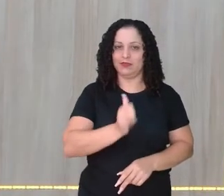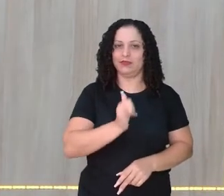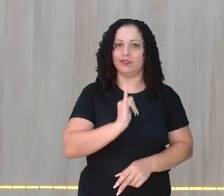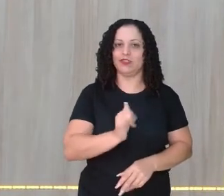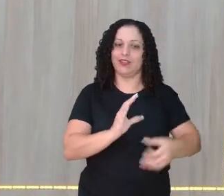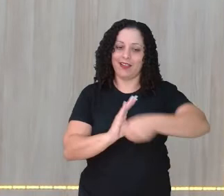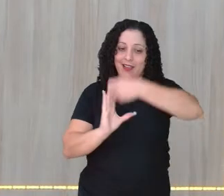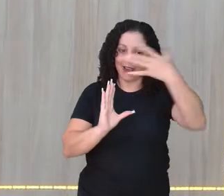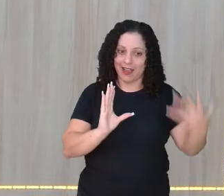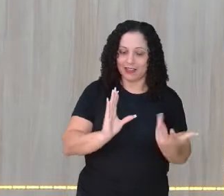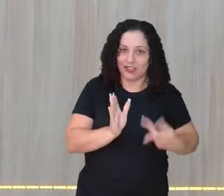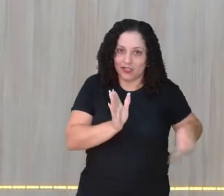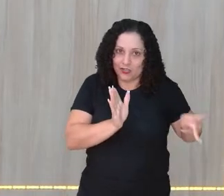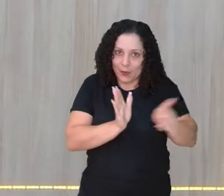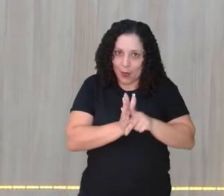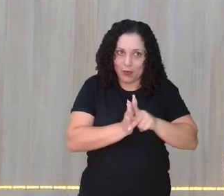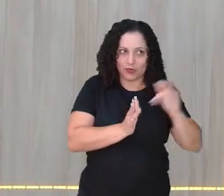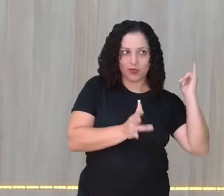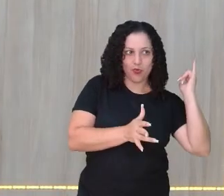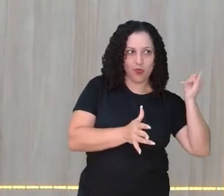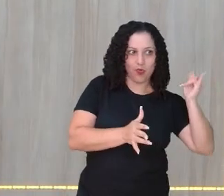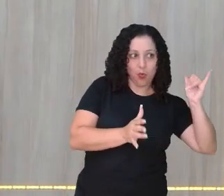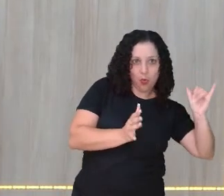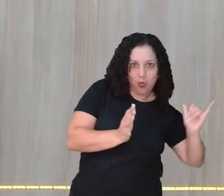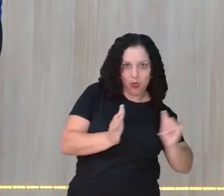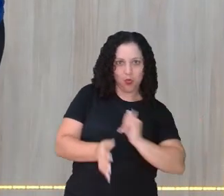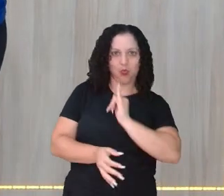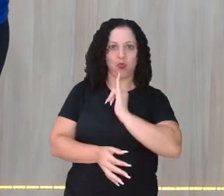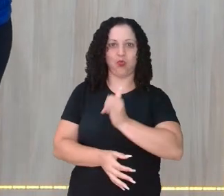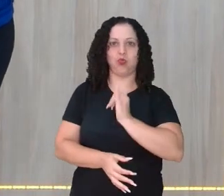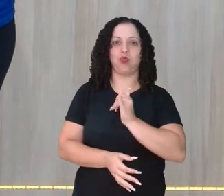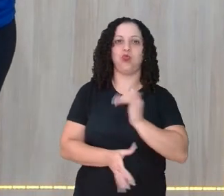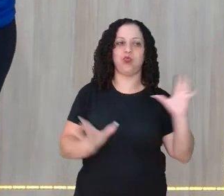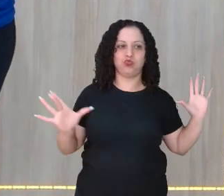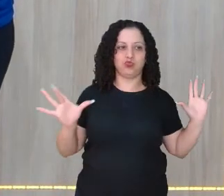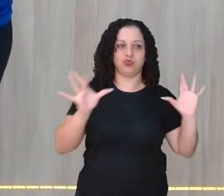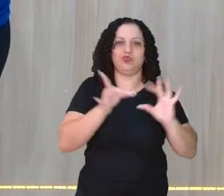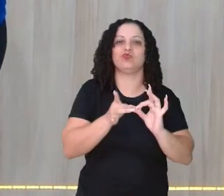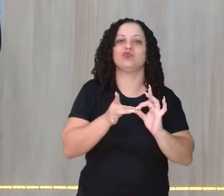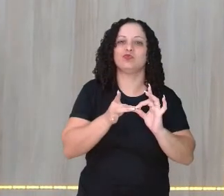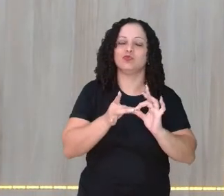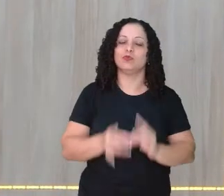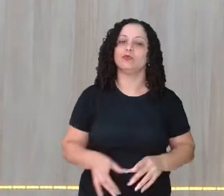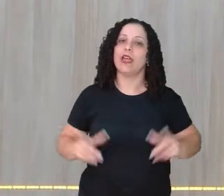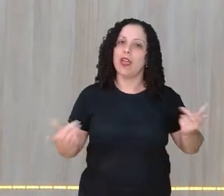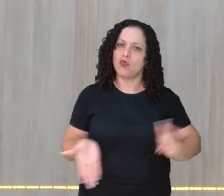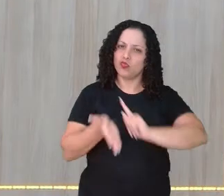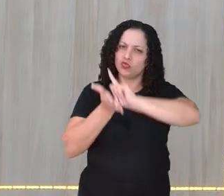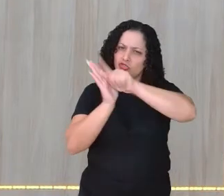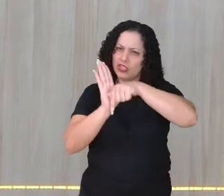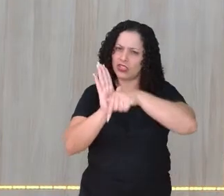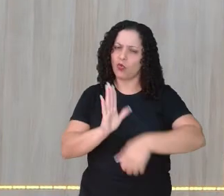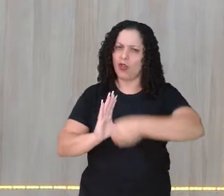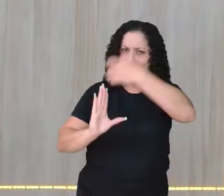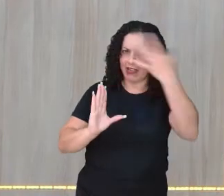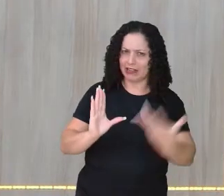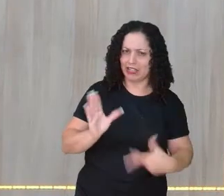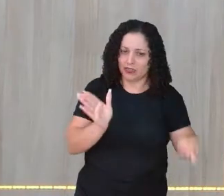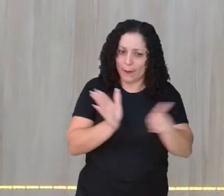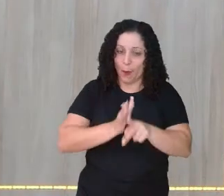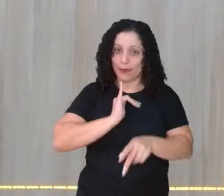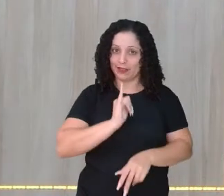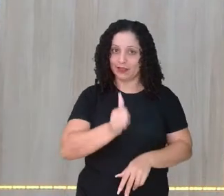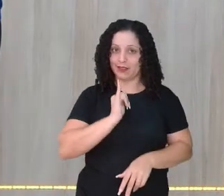tem características narrativas predominantes. Professora, um gênero ele pode ter características do